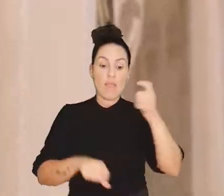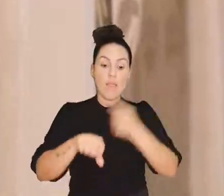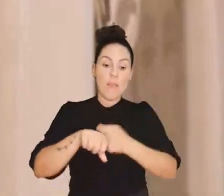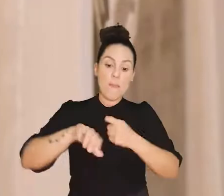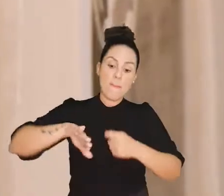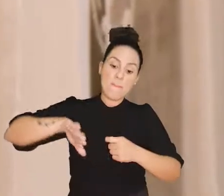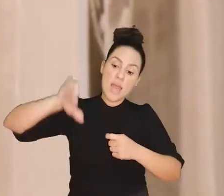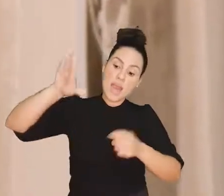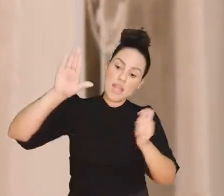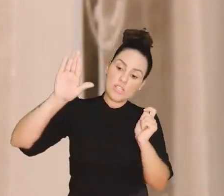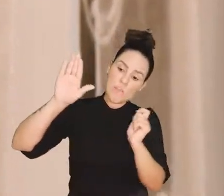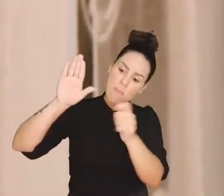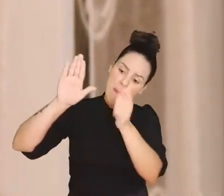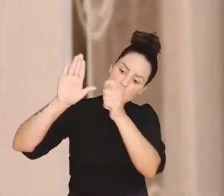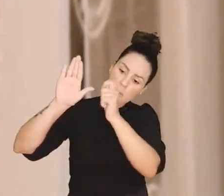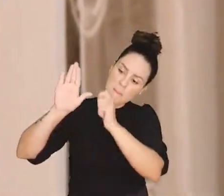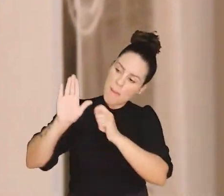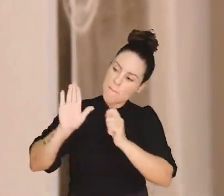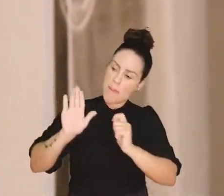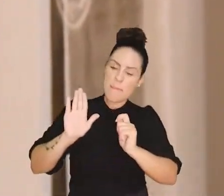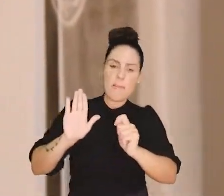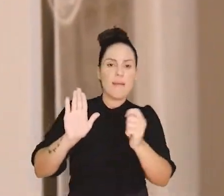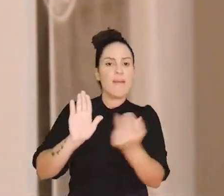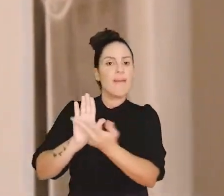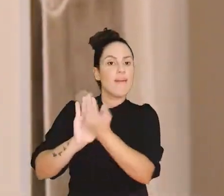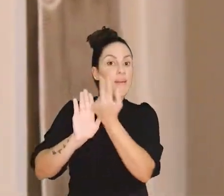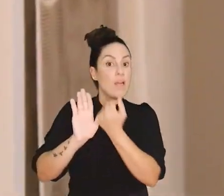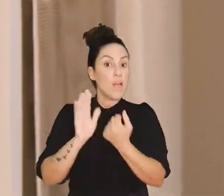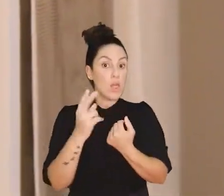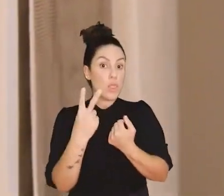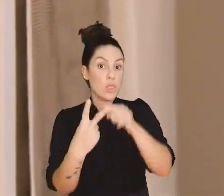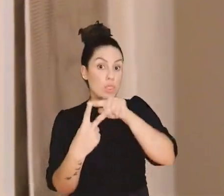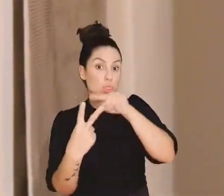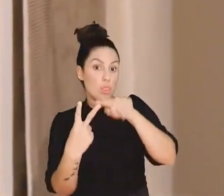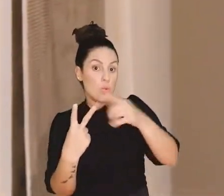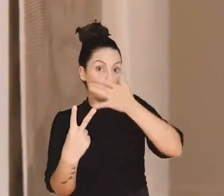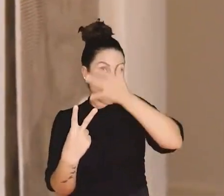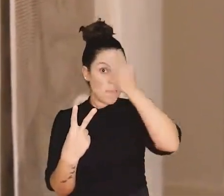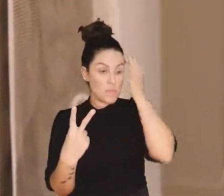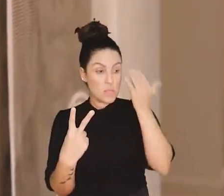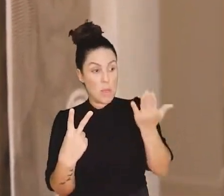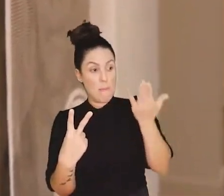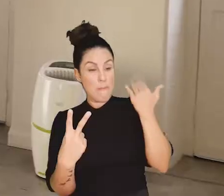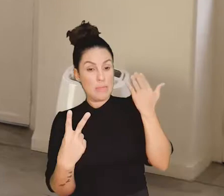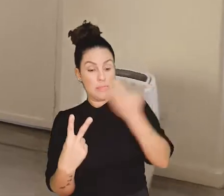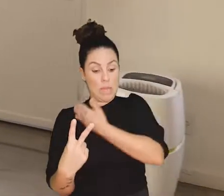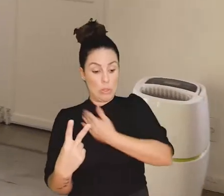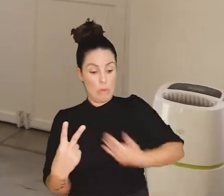do museu o retrato de 2 desaparecidos políticos na época da ditadura militar.